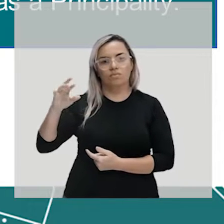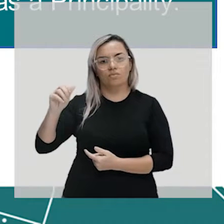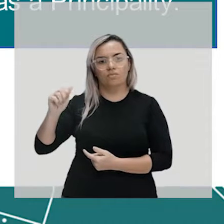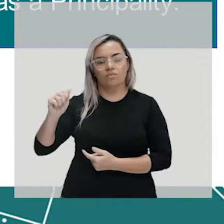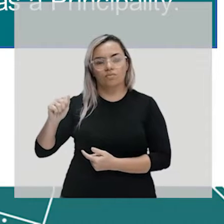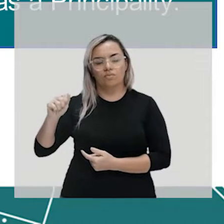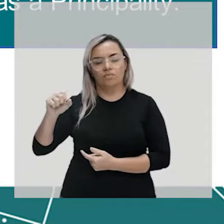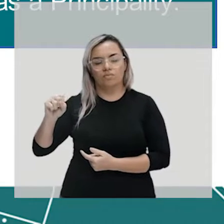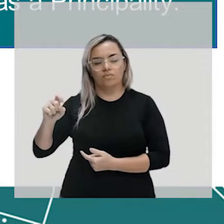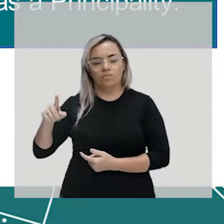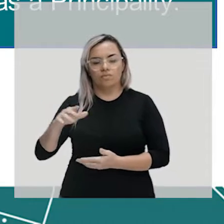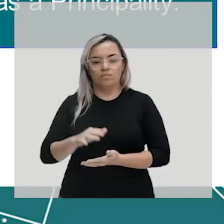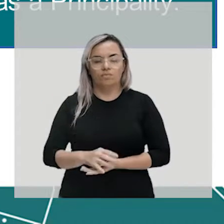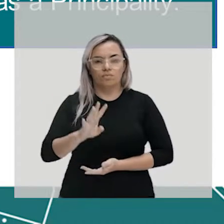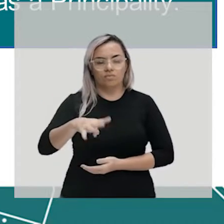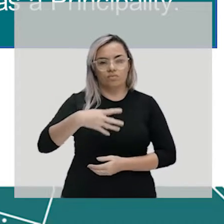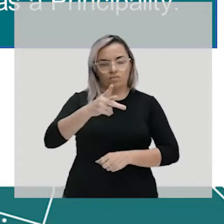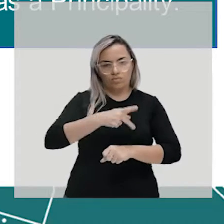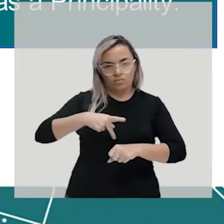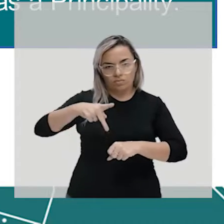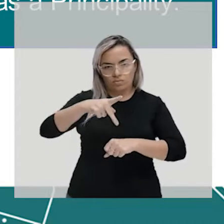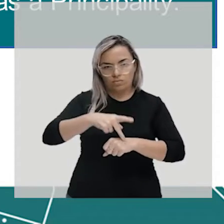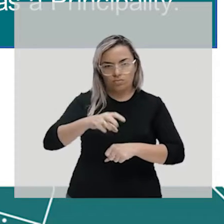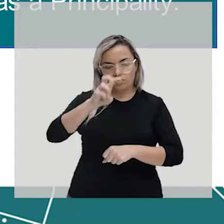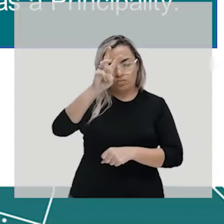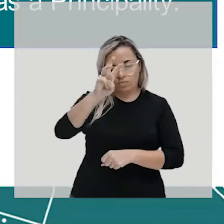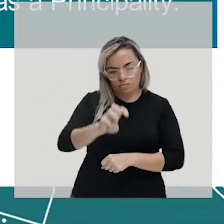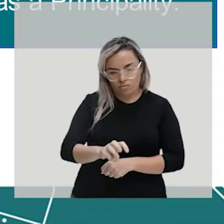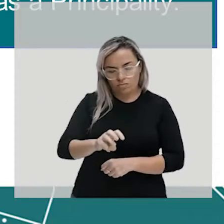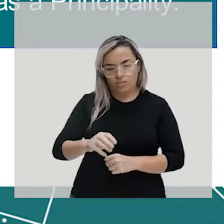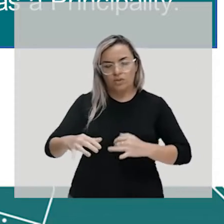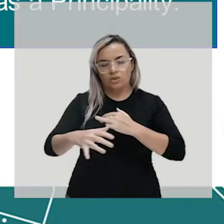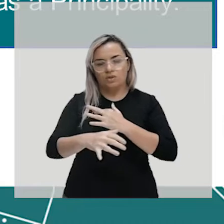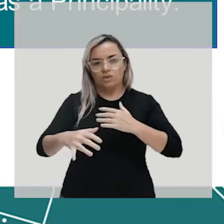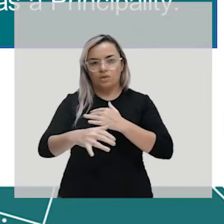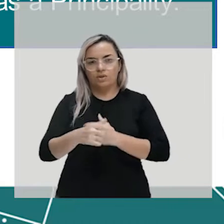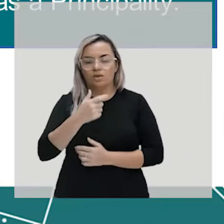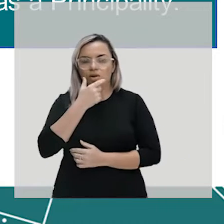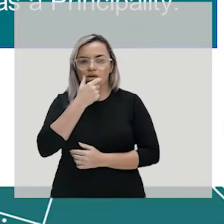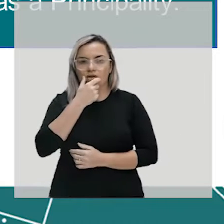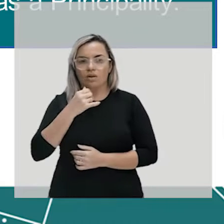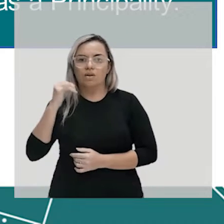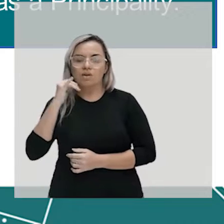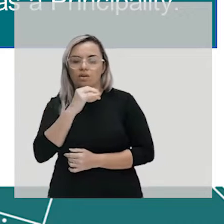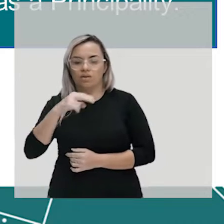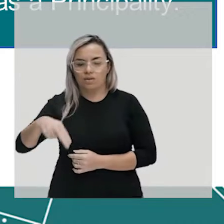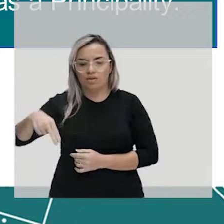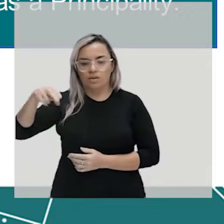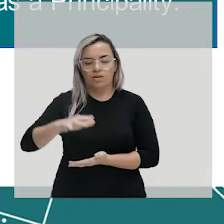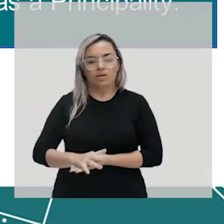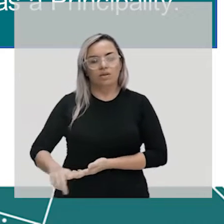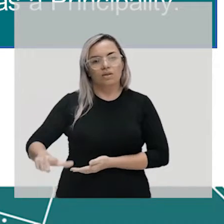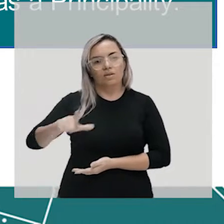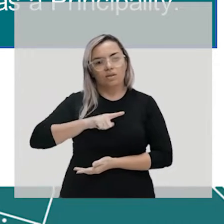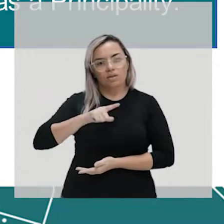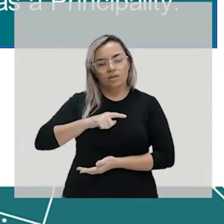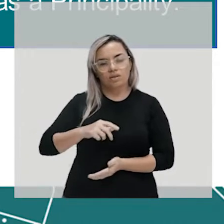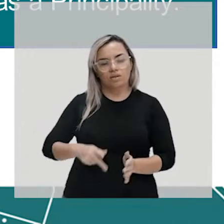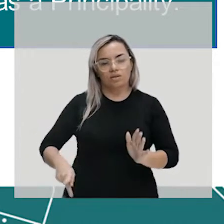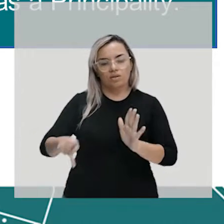de Gales Inglaterra Escócia e Irlanda do Norte cada país desse tem a sua Bandeira própria tá